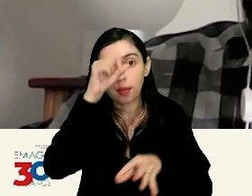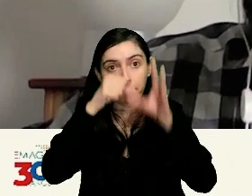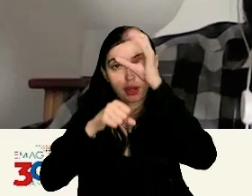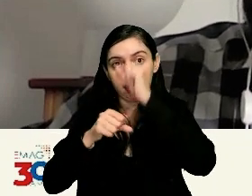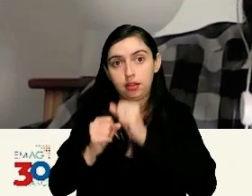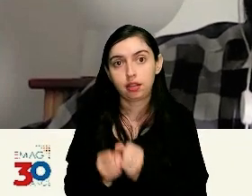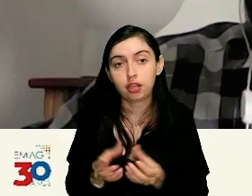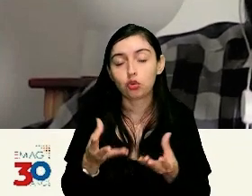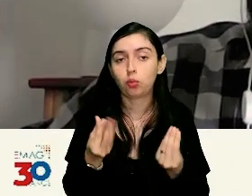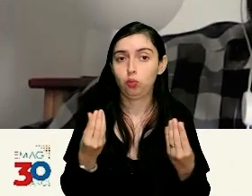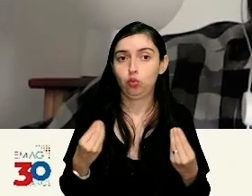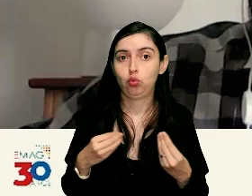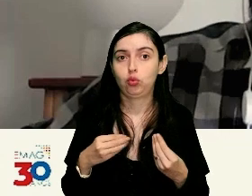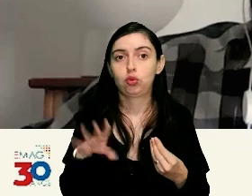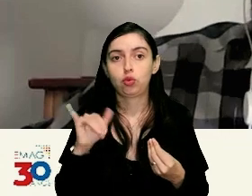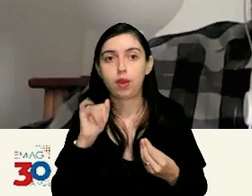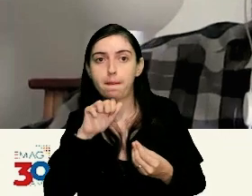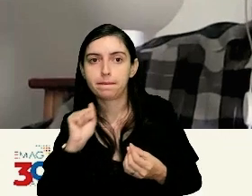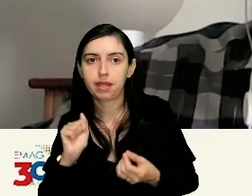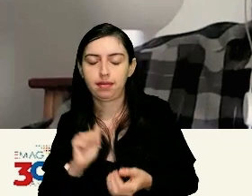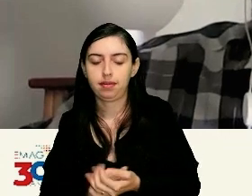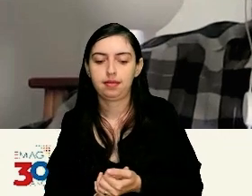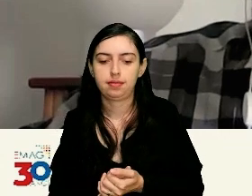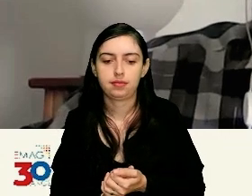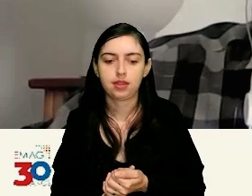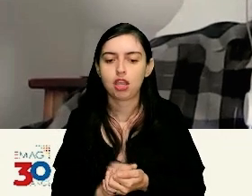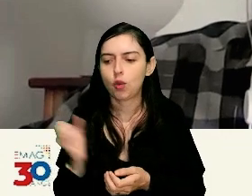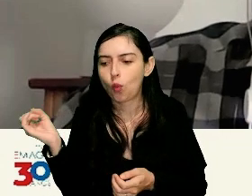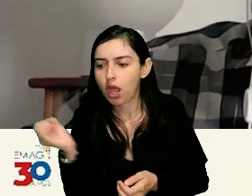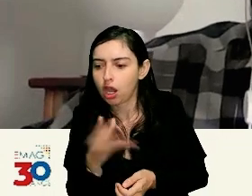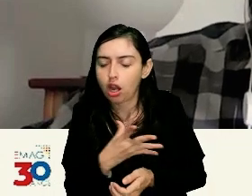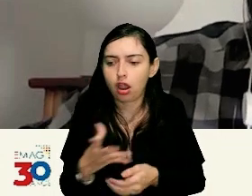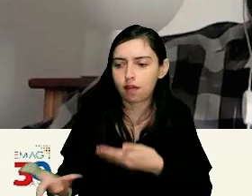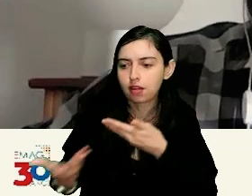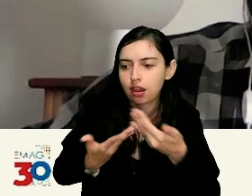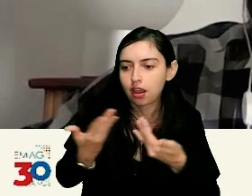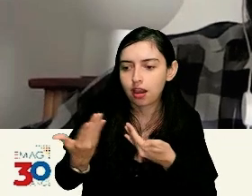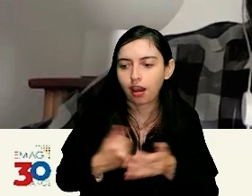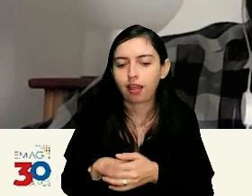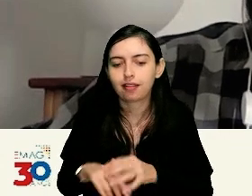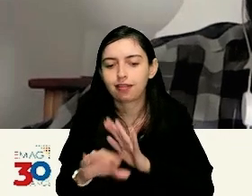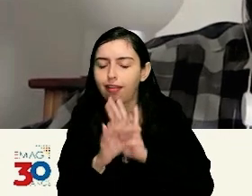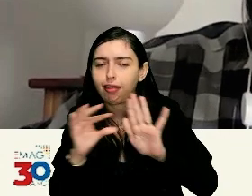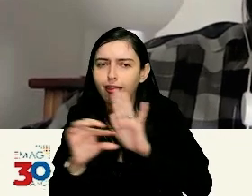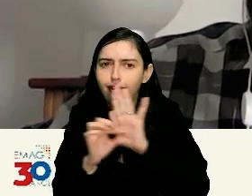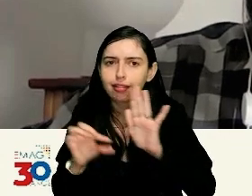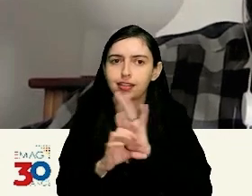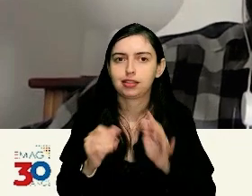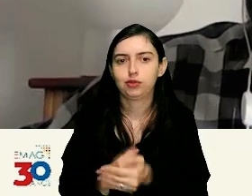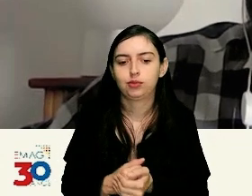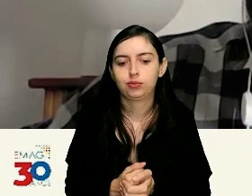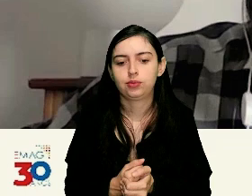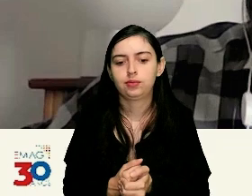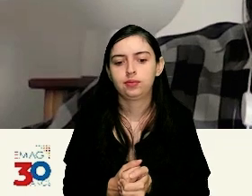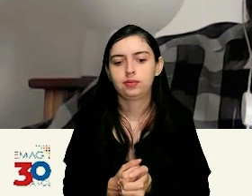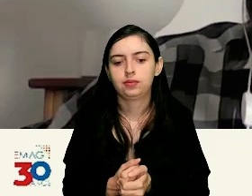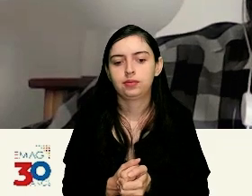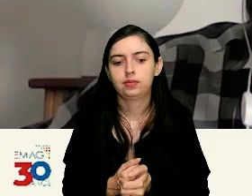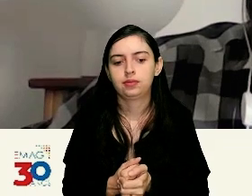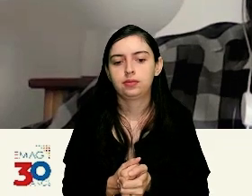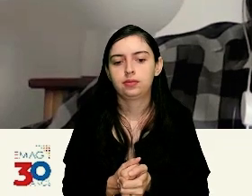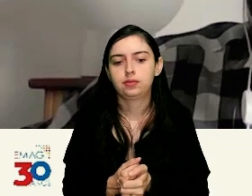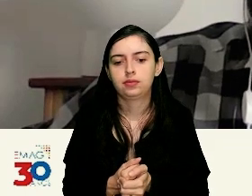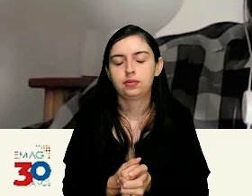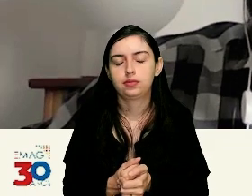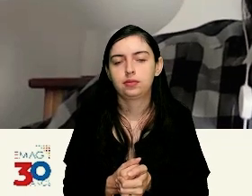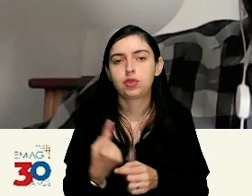né? E é ela que me atualiza essas coisas, né? Das letrinhas, né? Porque eu sou daquela geração